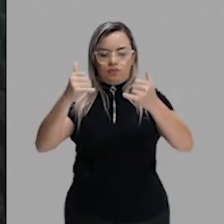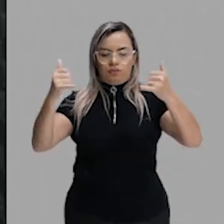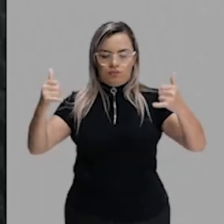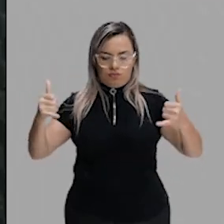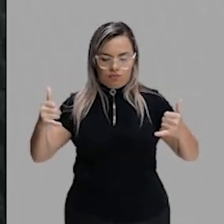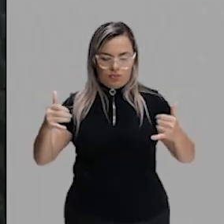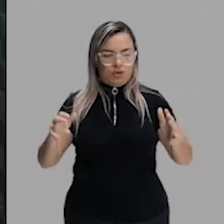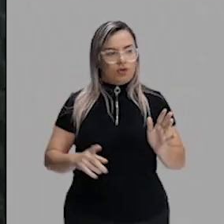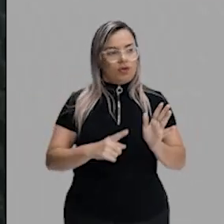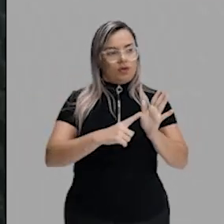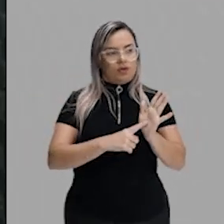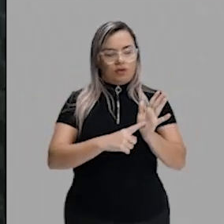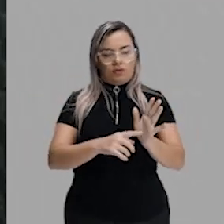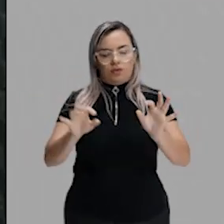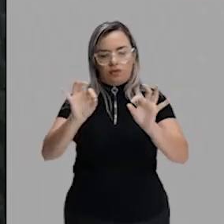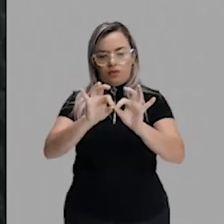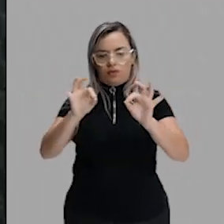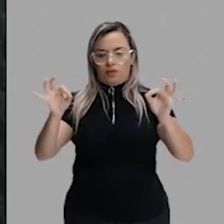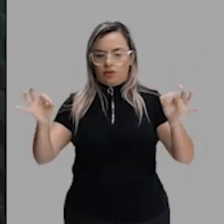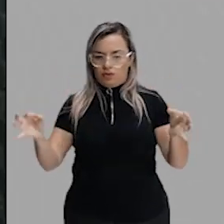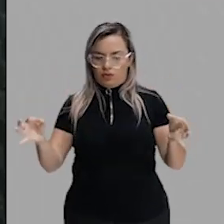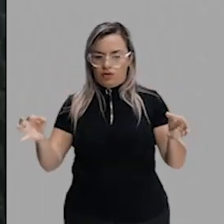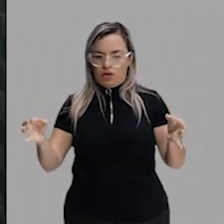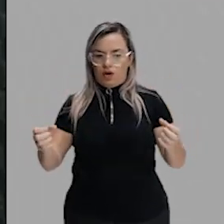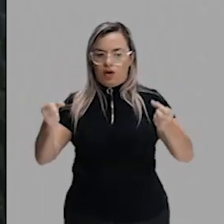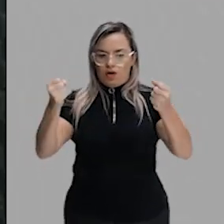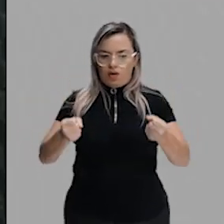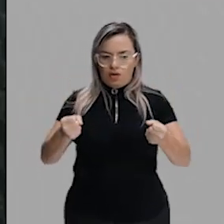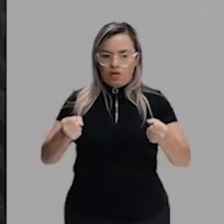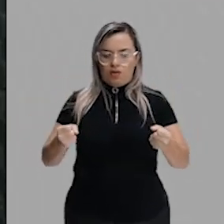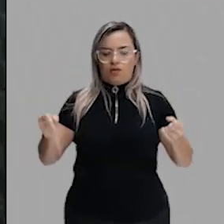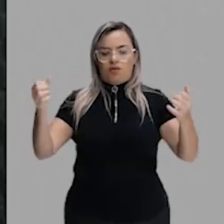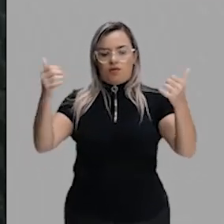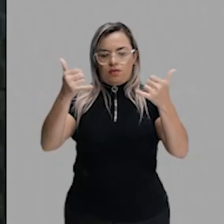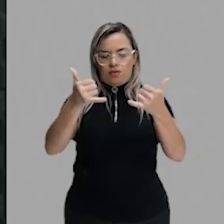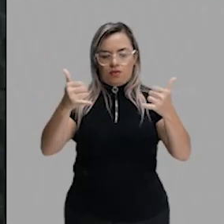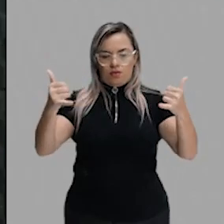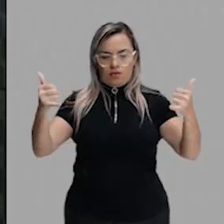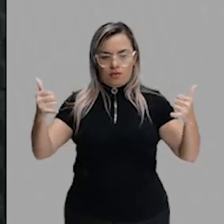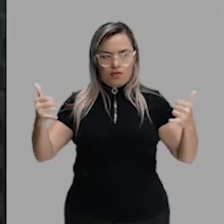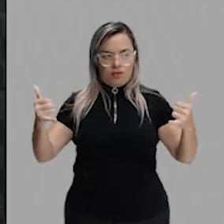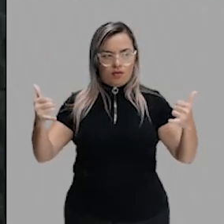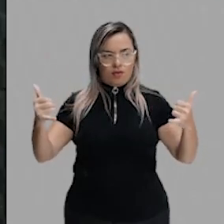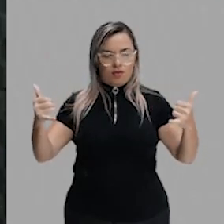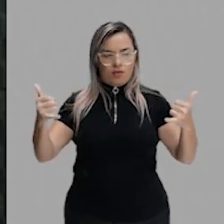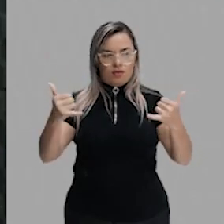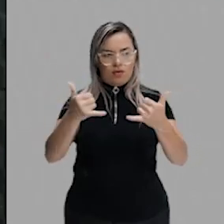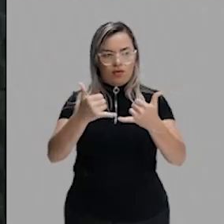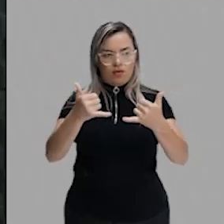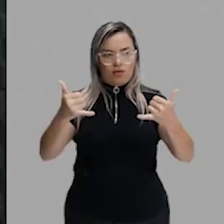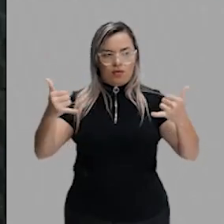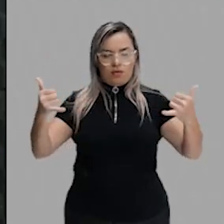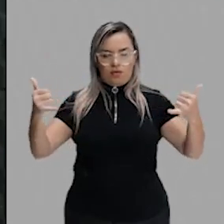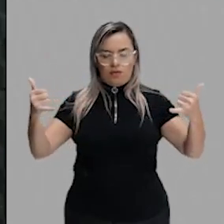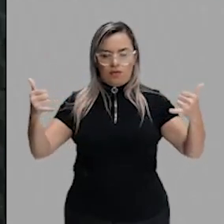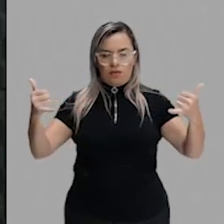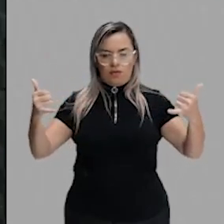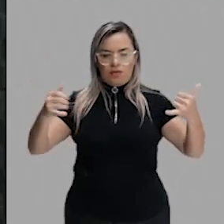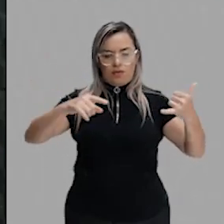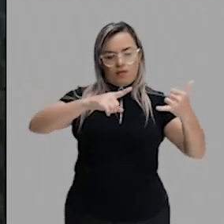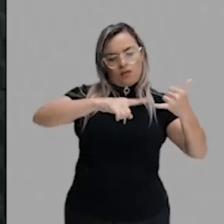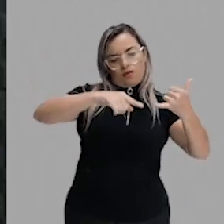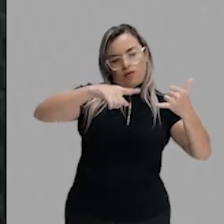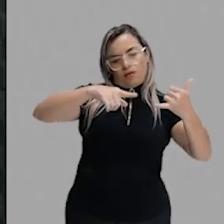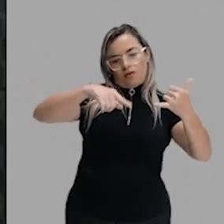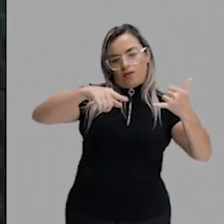ó. Então você pode fazer uma linhazinha e no meio dessa linha você, né, fazer assim, ó, vários V's, né,